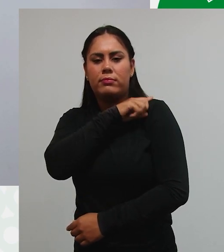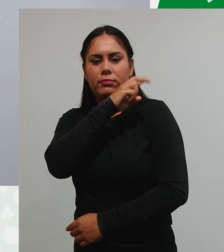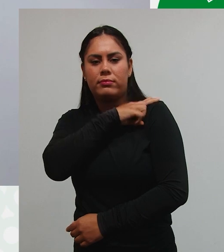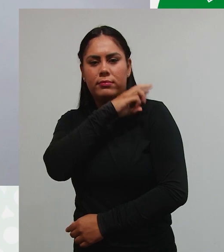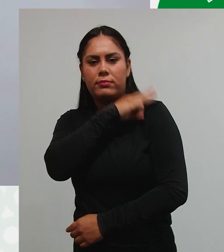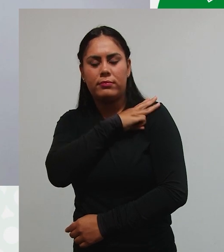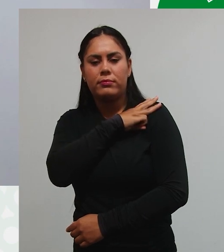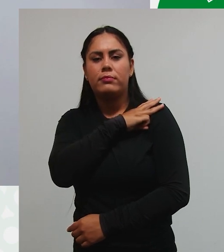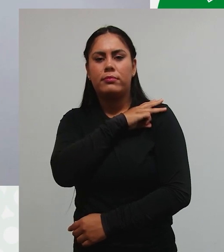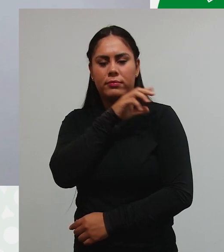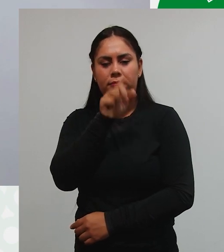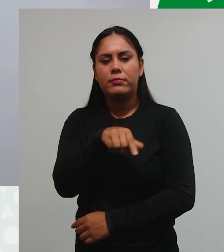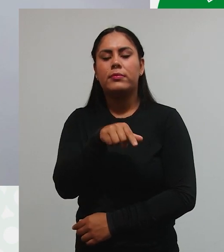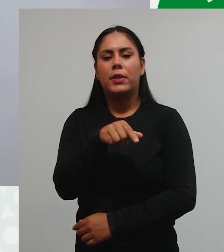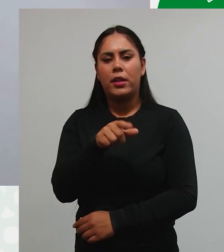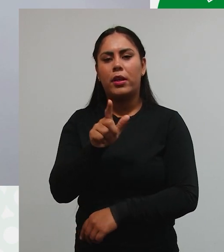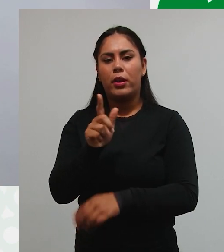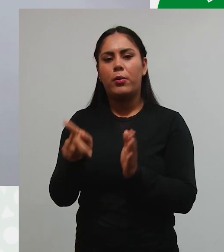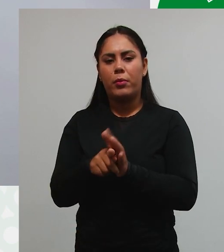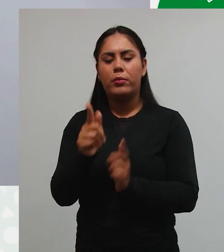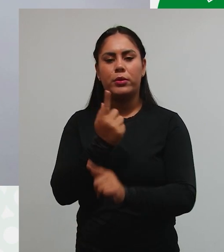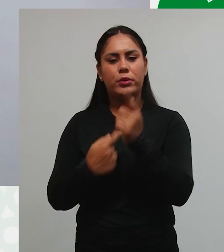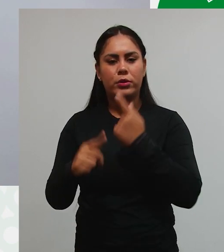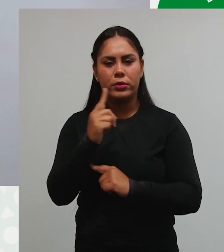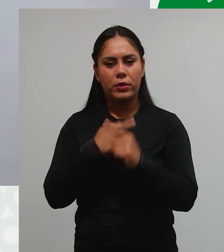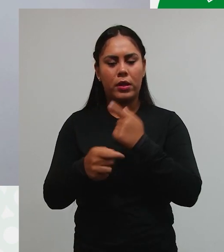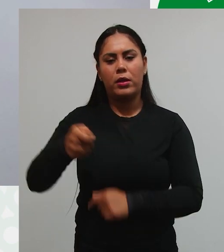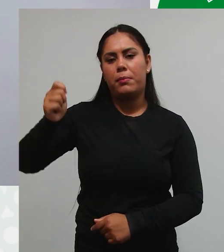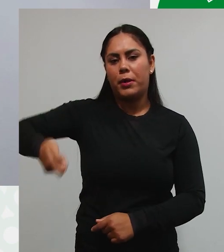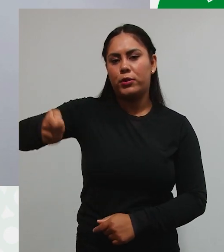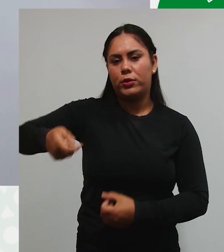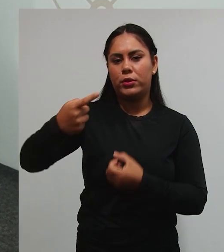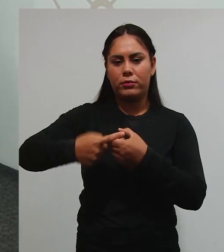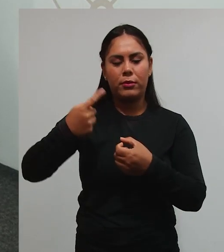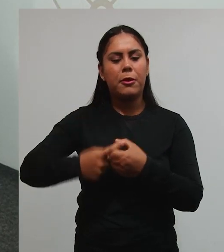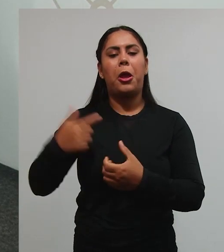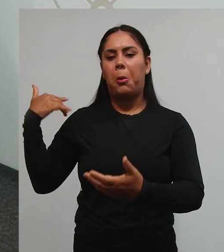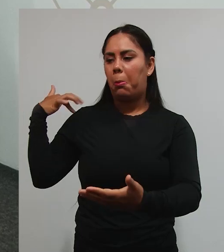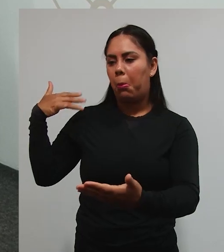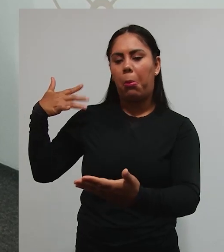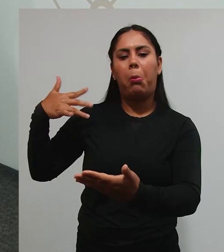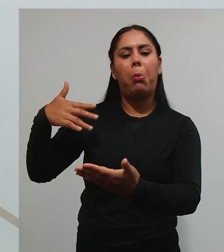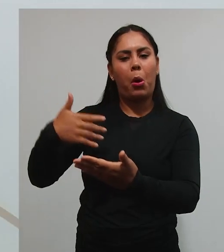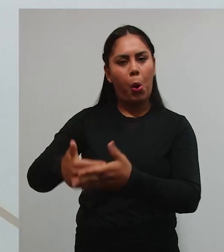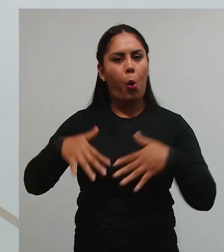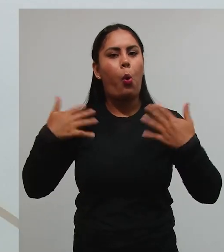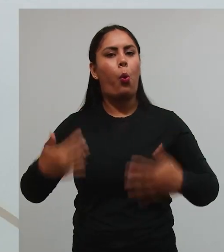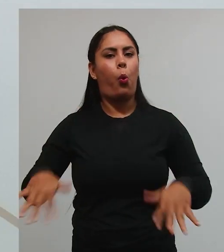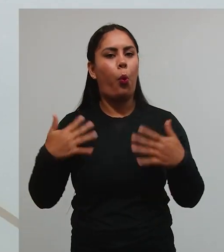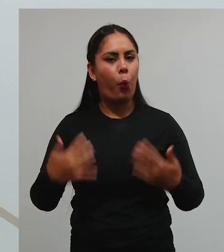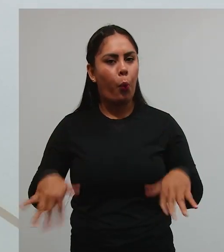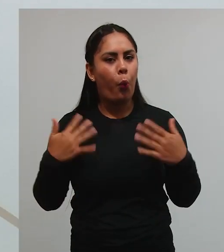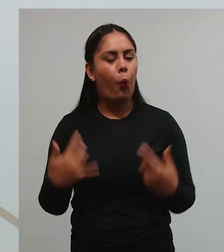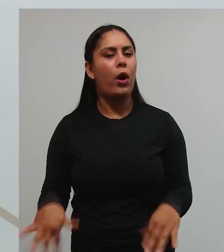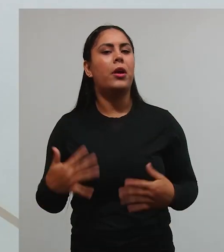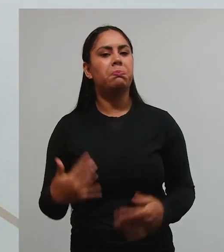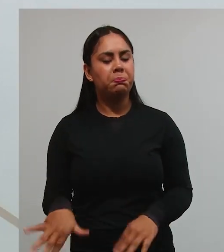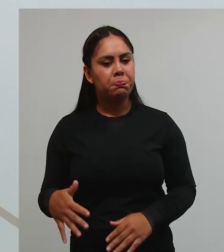tinha trabalhado um outro período, agora estava novamente. E agora assumi uma escola de ensino